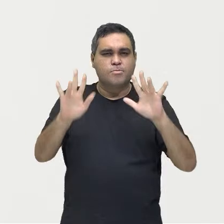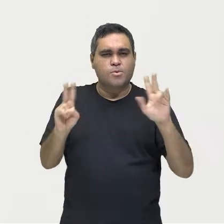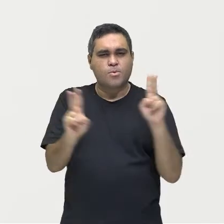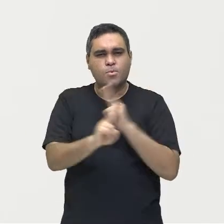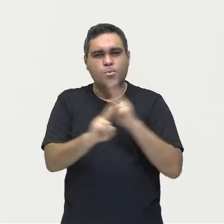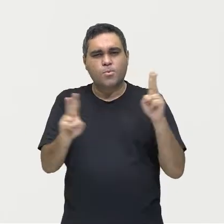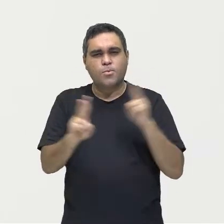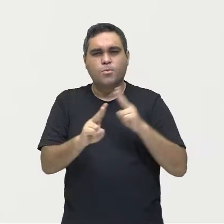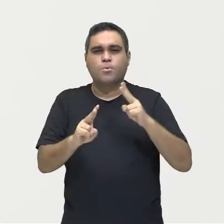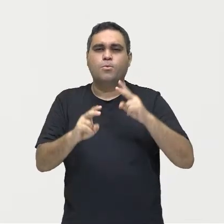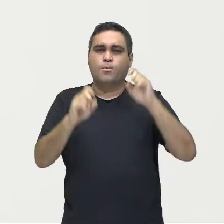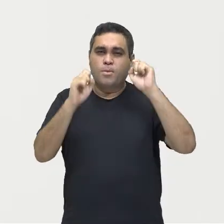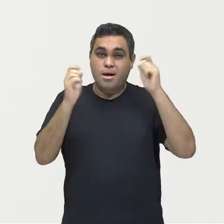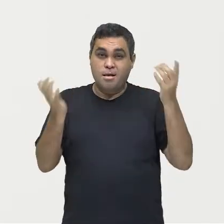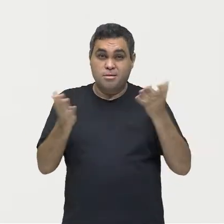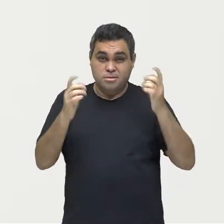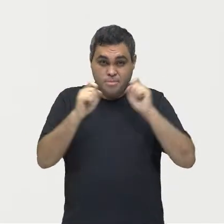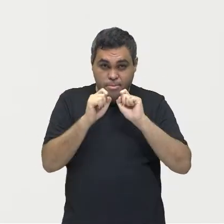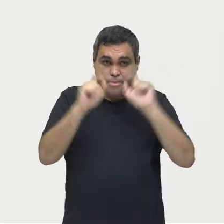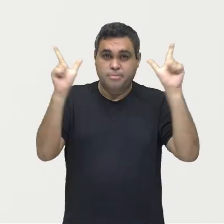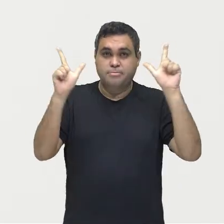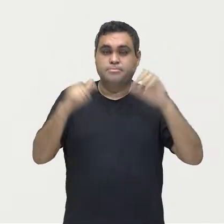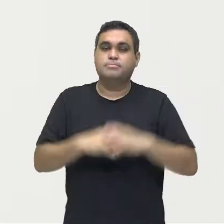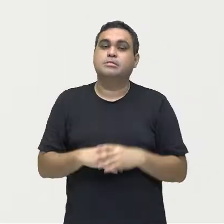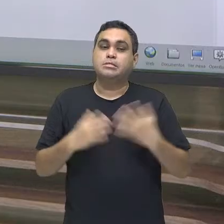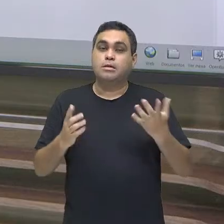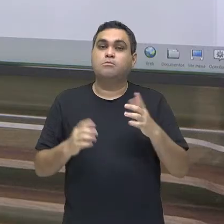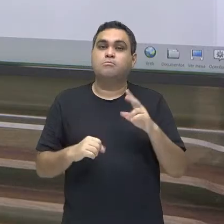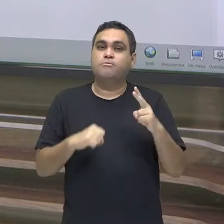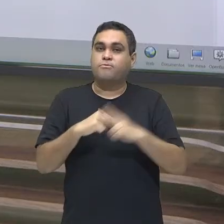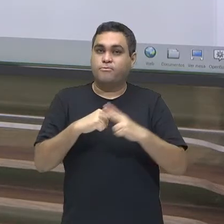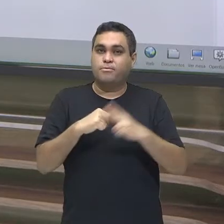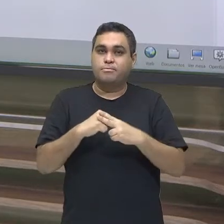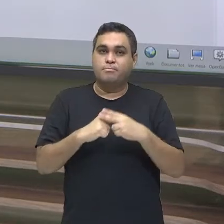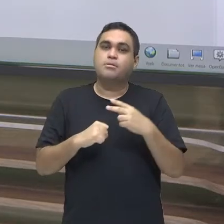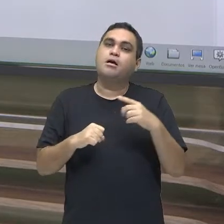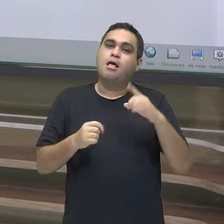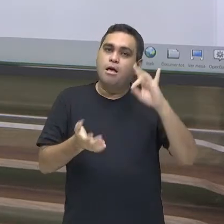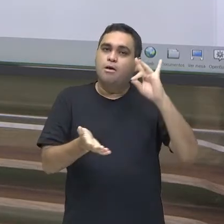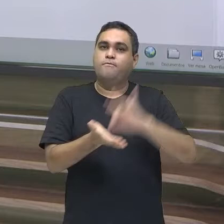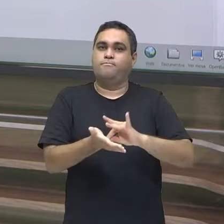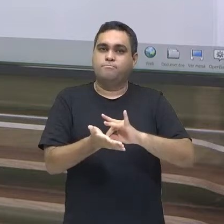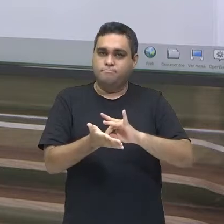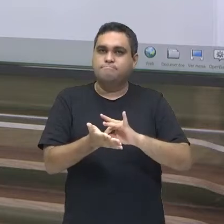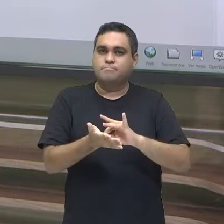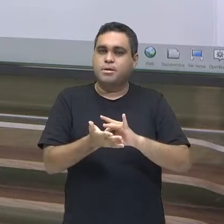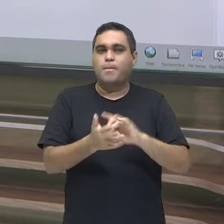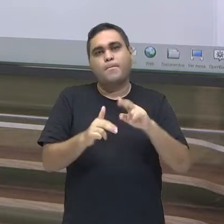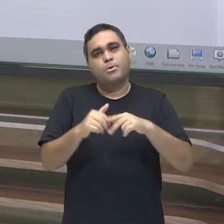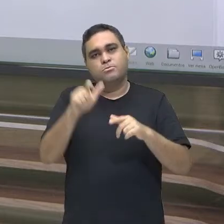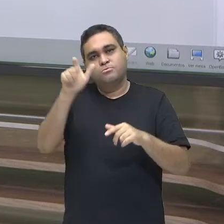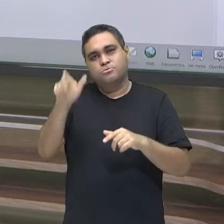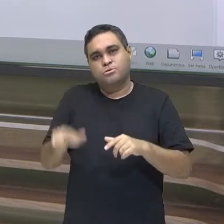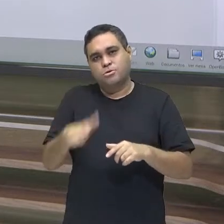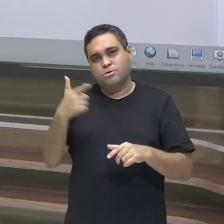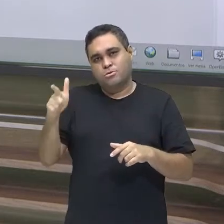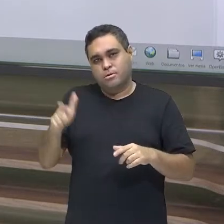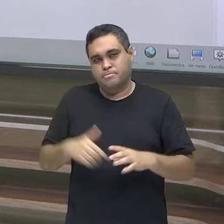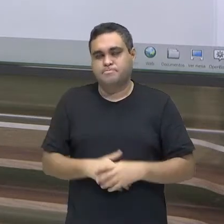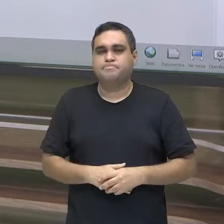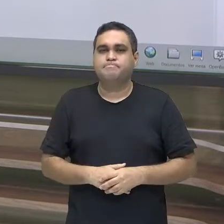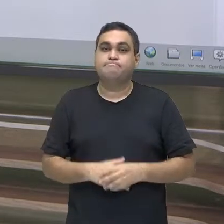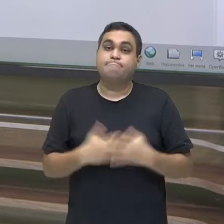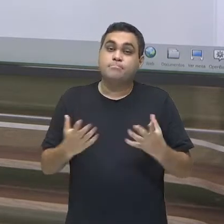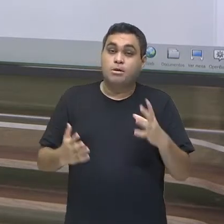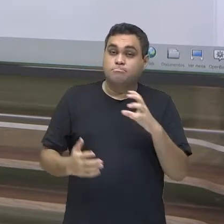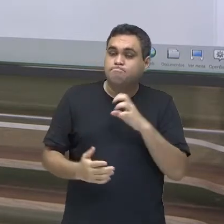Bem, então o verbo gear está no seu sentido literal, denotativo, portanto não possui sujeito. Amores da minha vida,